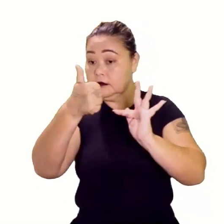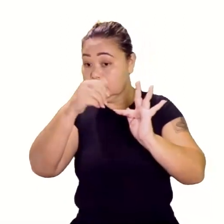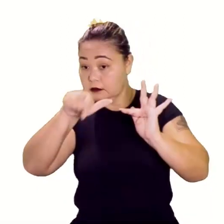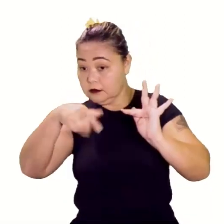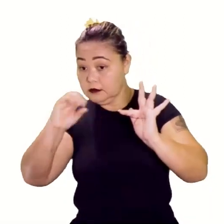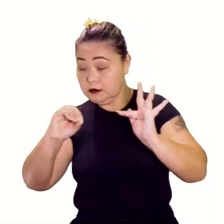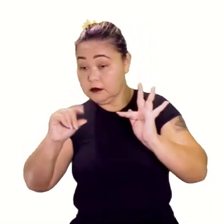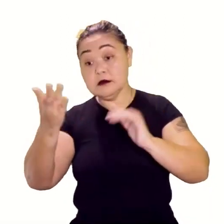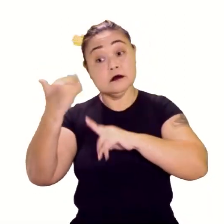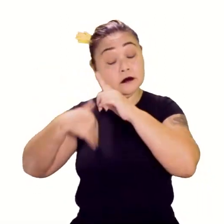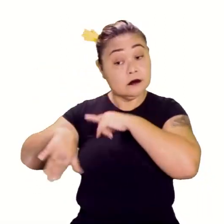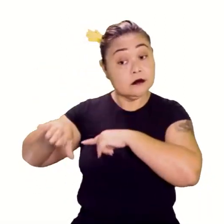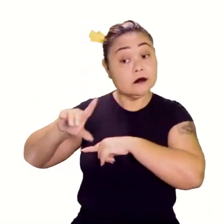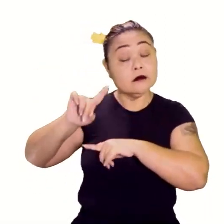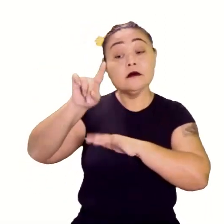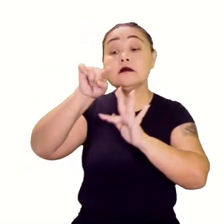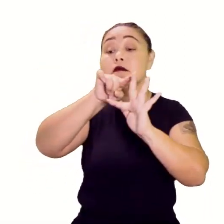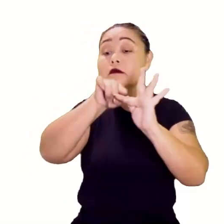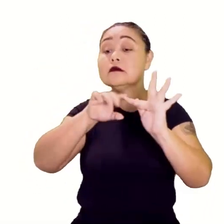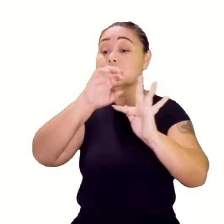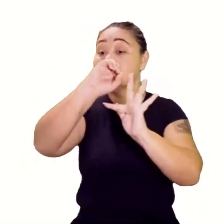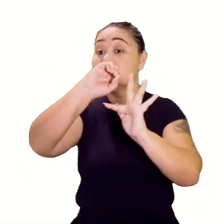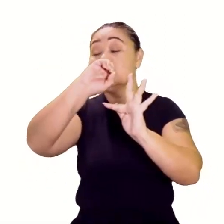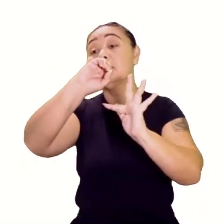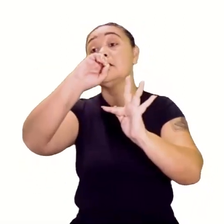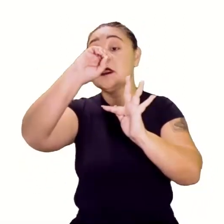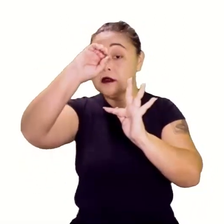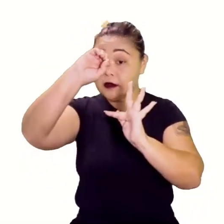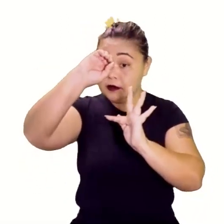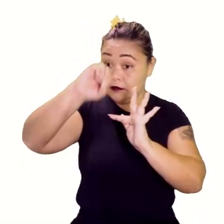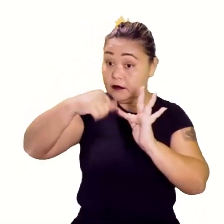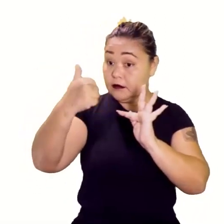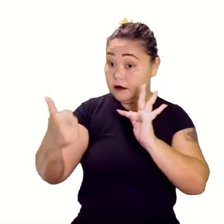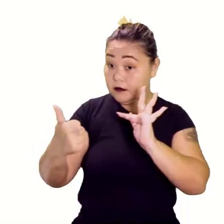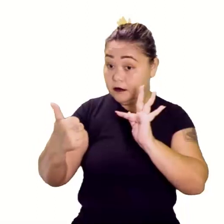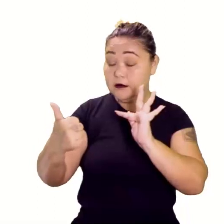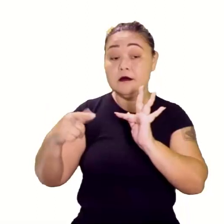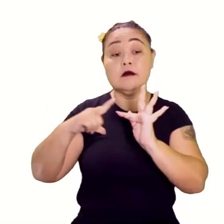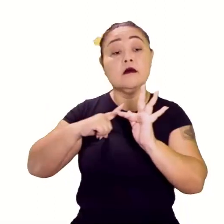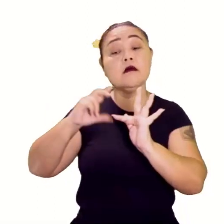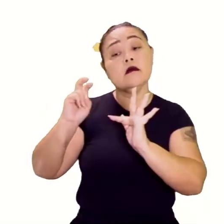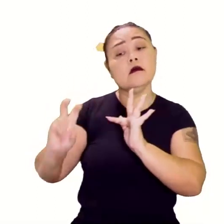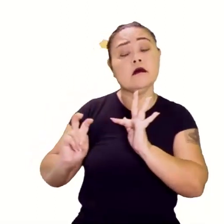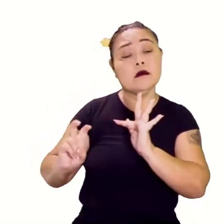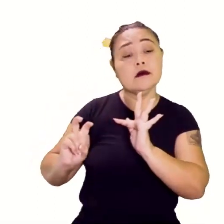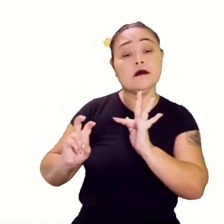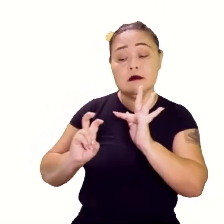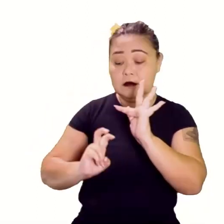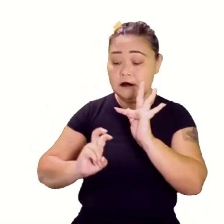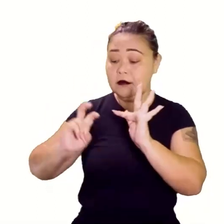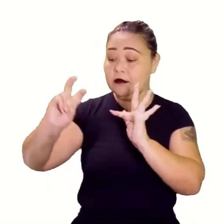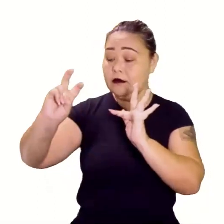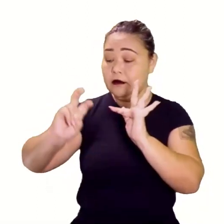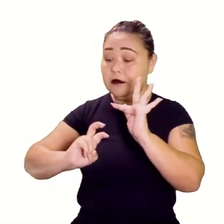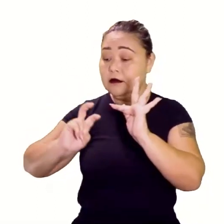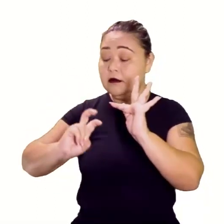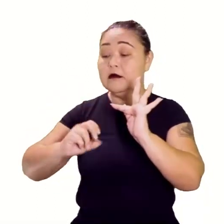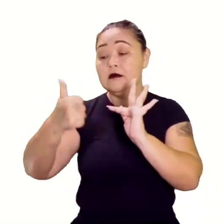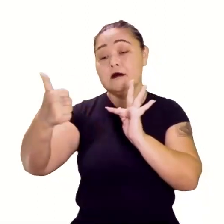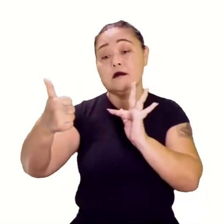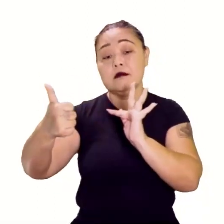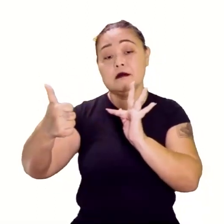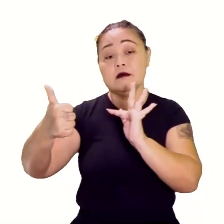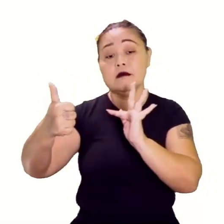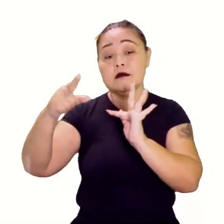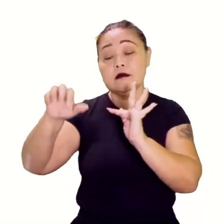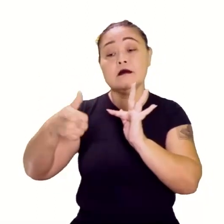1 e 0. Lá na exponencial era que ponto mesmo? 0, 1. 0, 1. E se for 5? Ah, daí se for 5... Aí já é 5 elevado a 1, né?